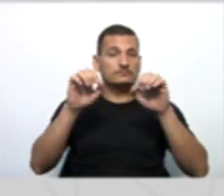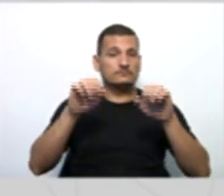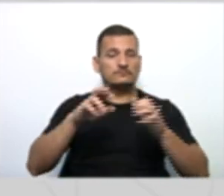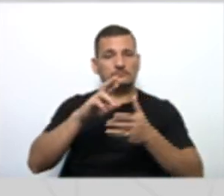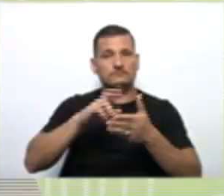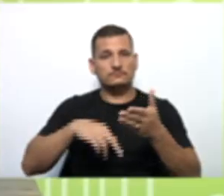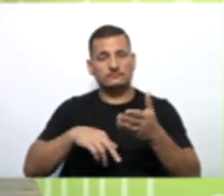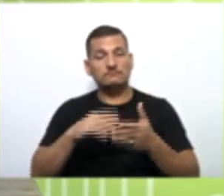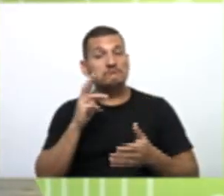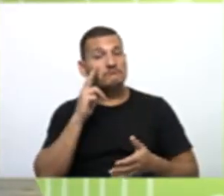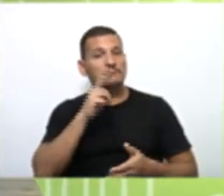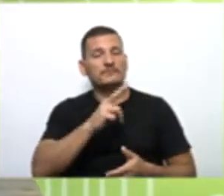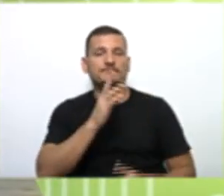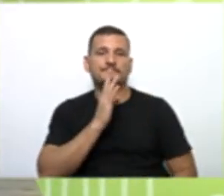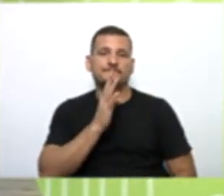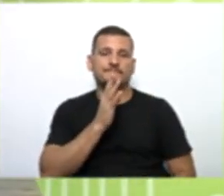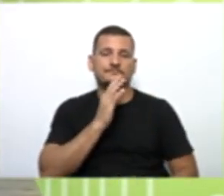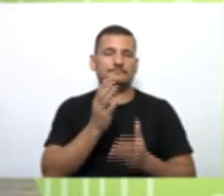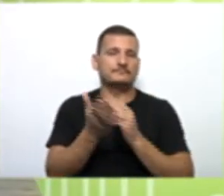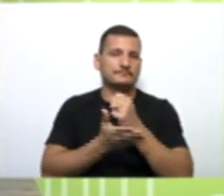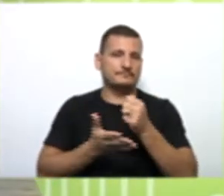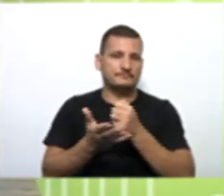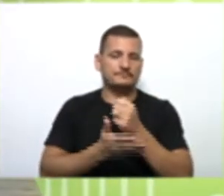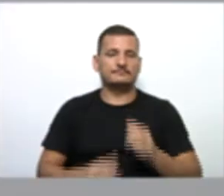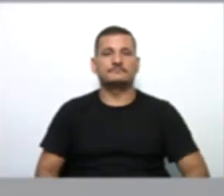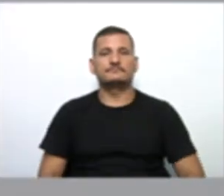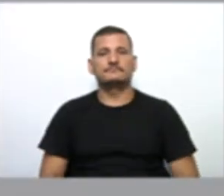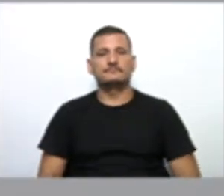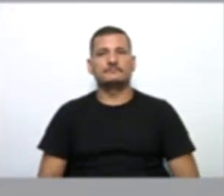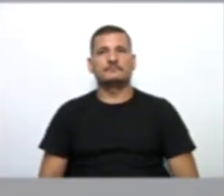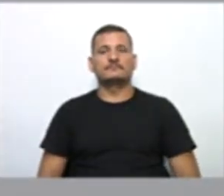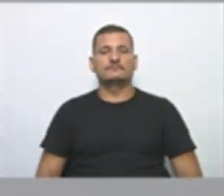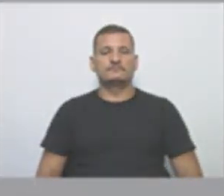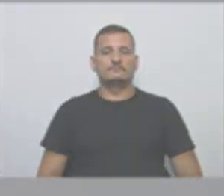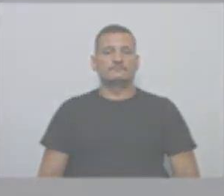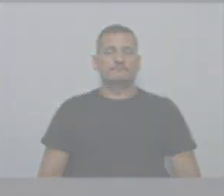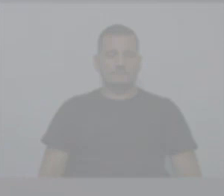vamos conhecer a estrutura básica de um relatório.